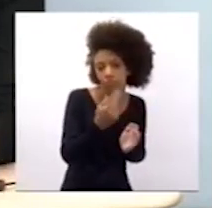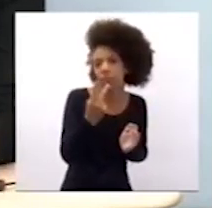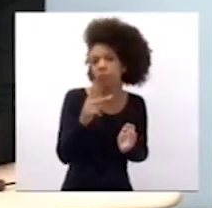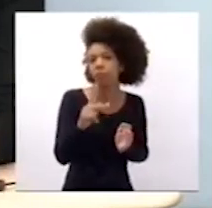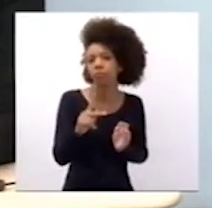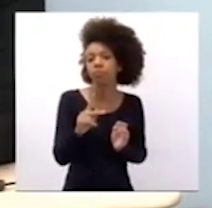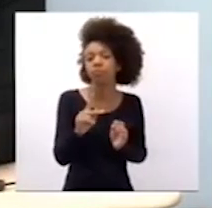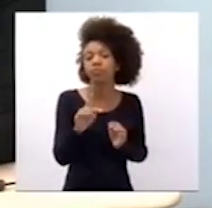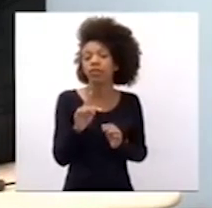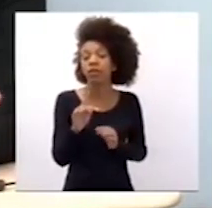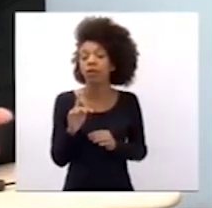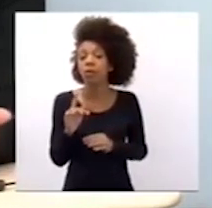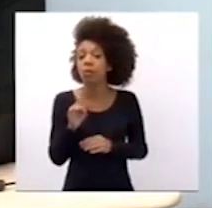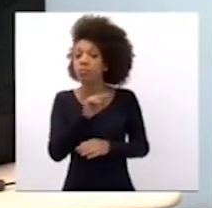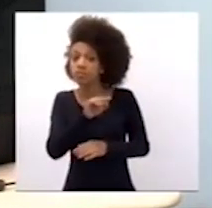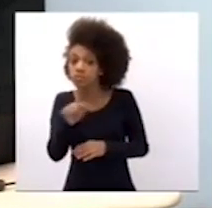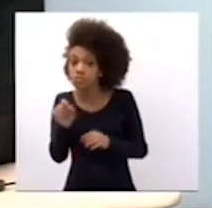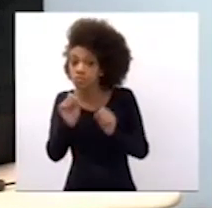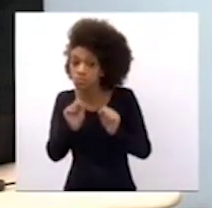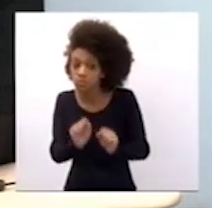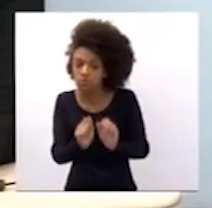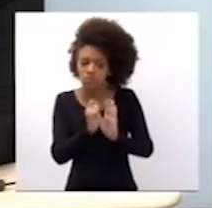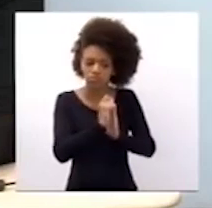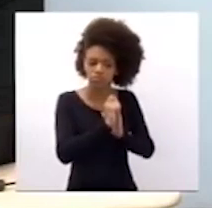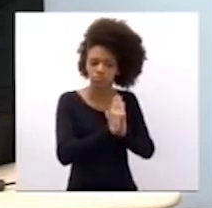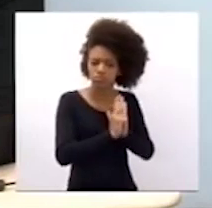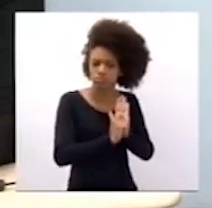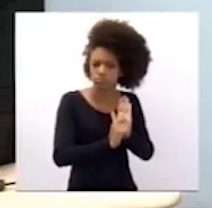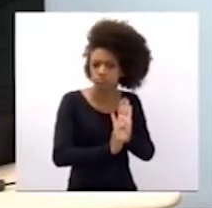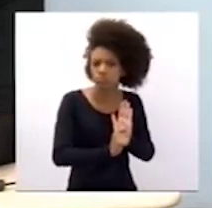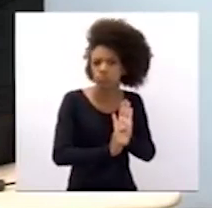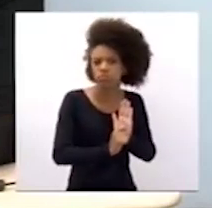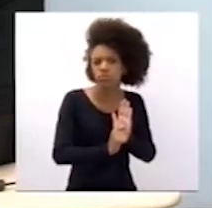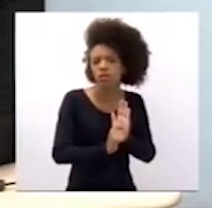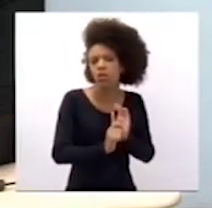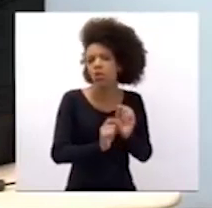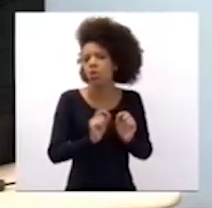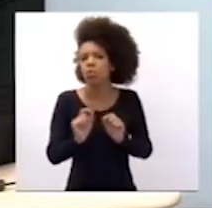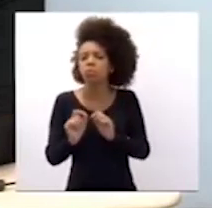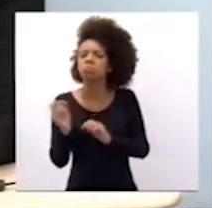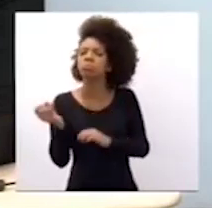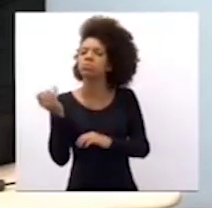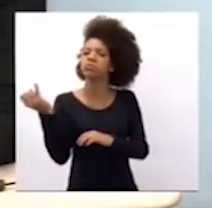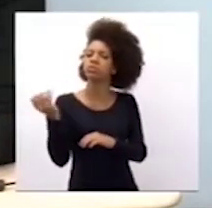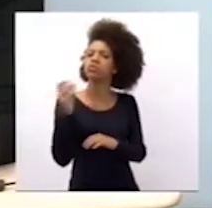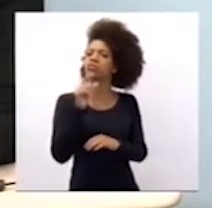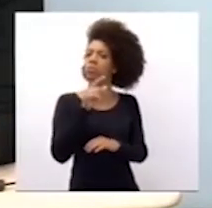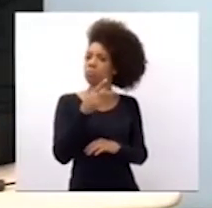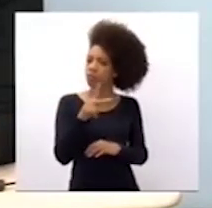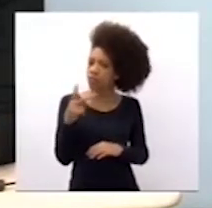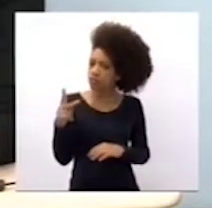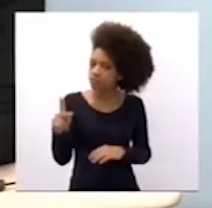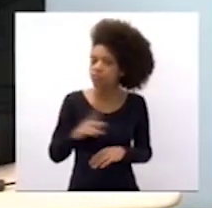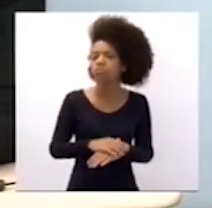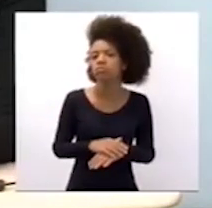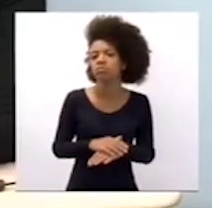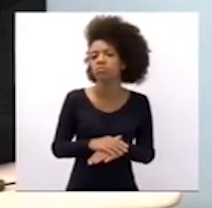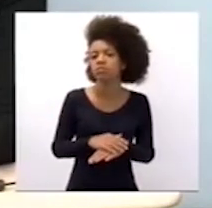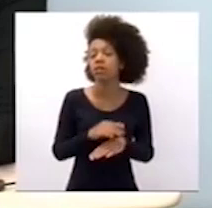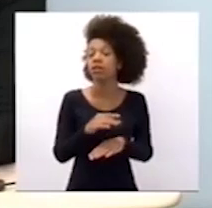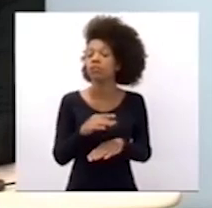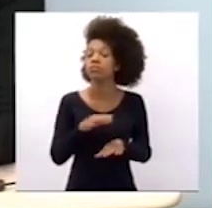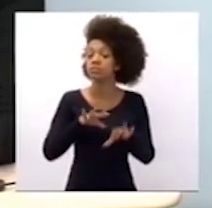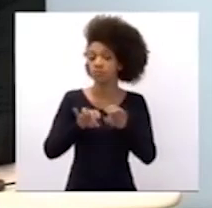para que a gente possa, para que vocês possam anotar aí o que for mais pertinente, o que vocês acharem mais importante na